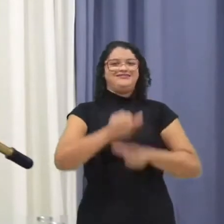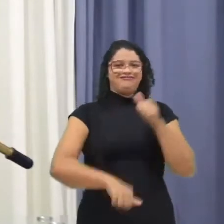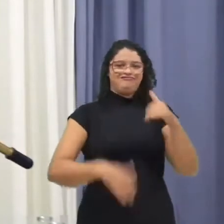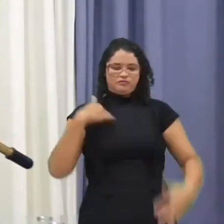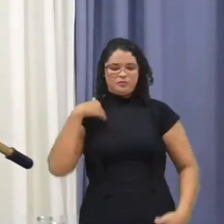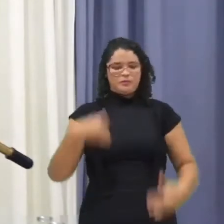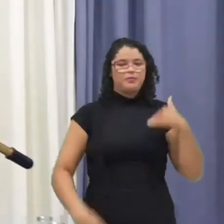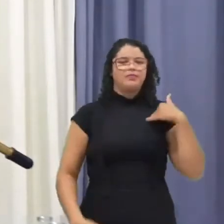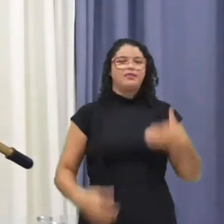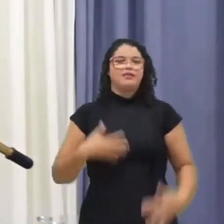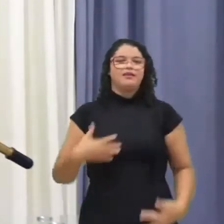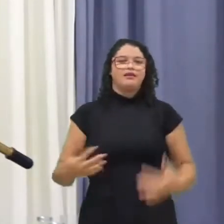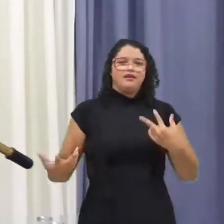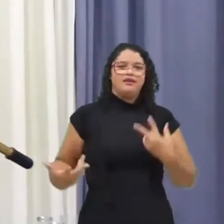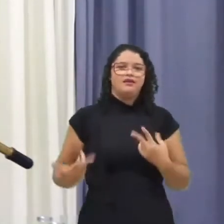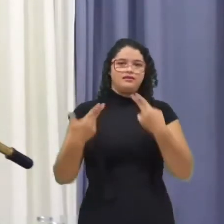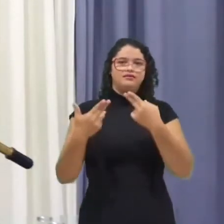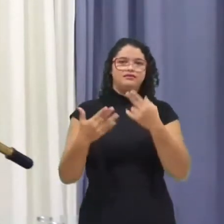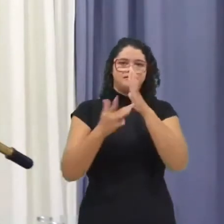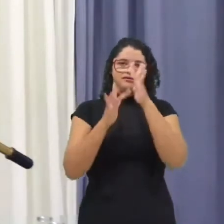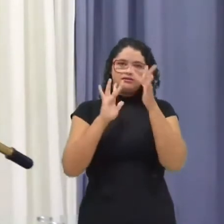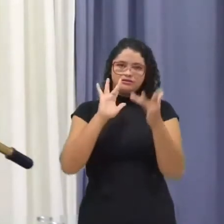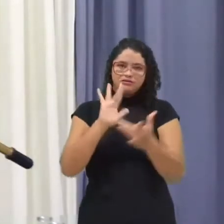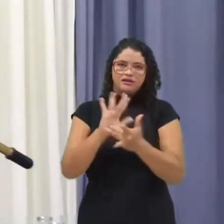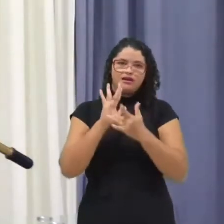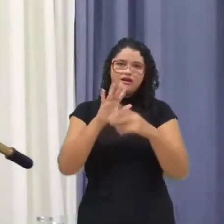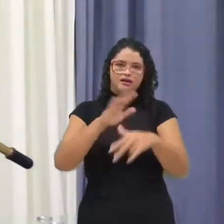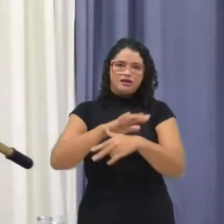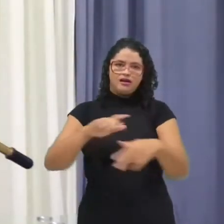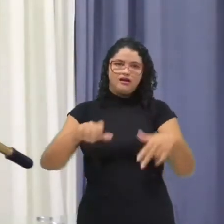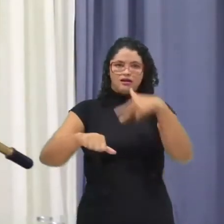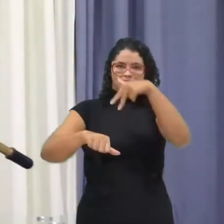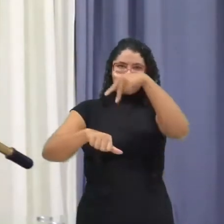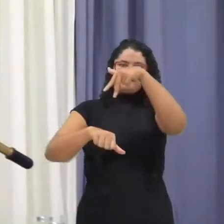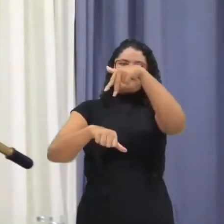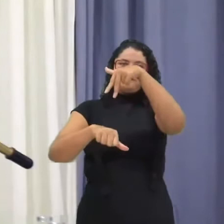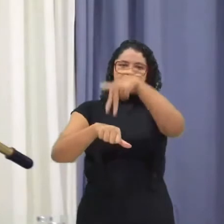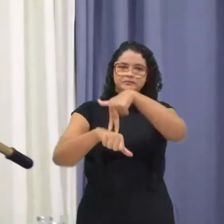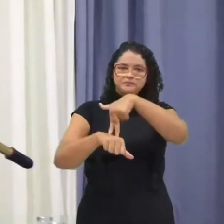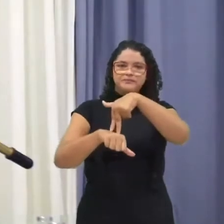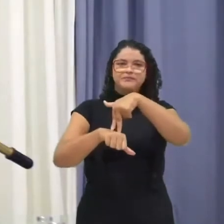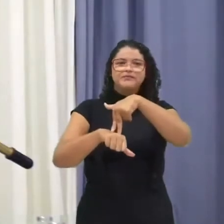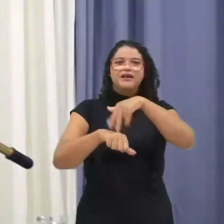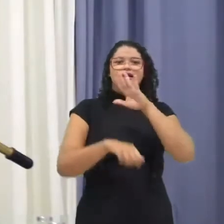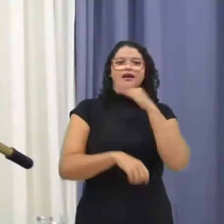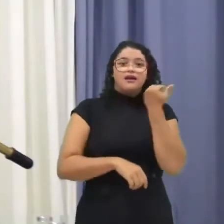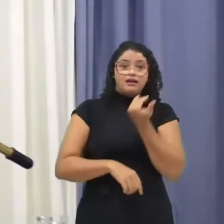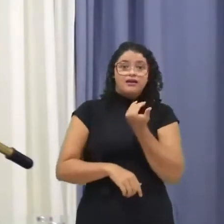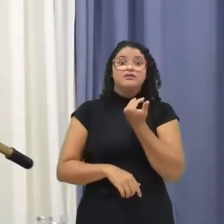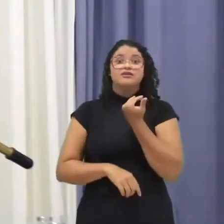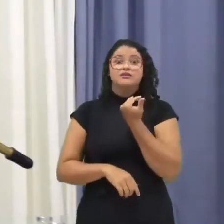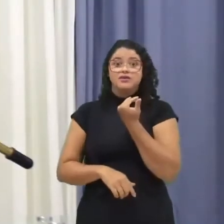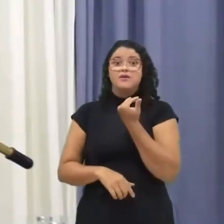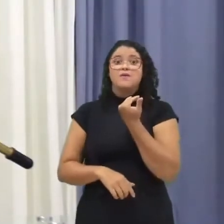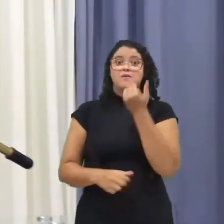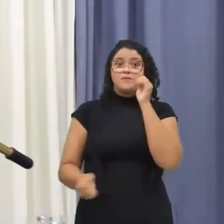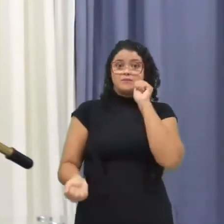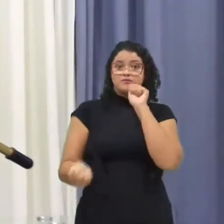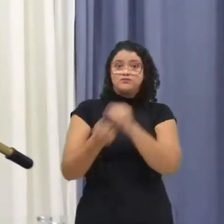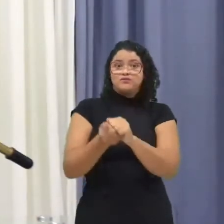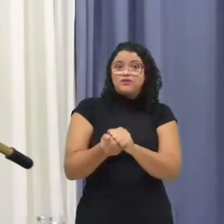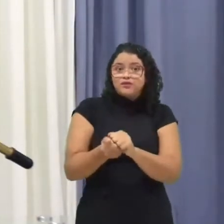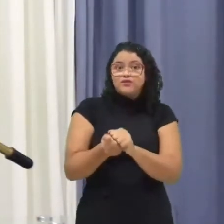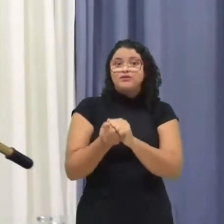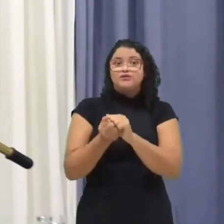corpo semelhante ao corpo de Jesus ressuscitado. E então os que morreram em Cristo ressuscitam, recebem